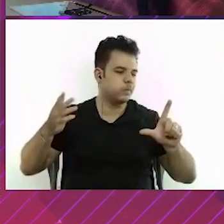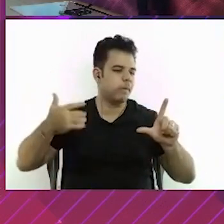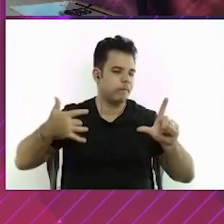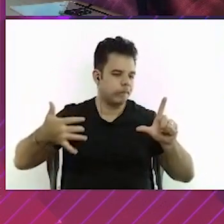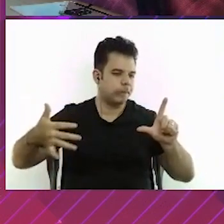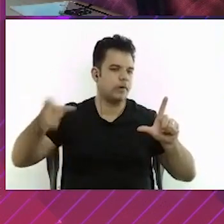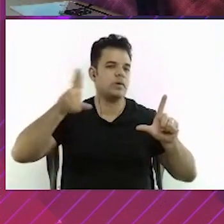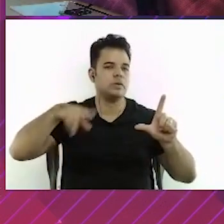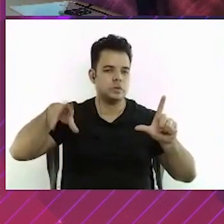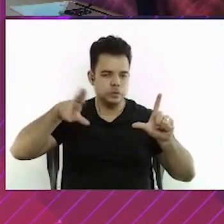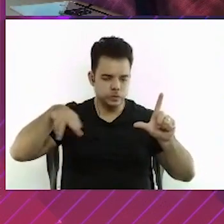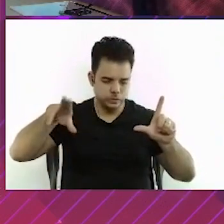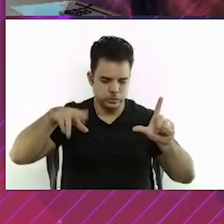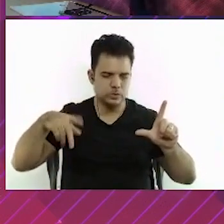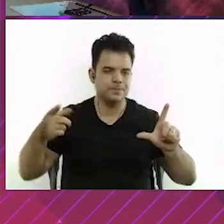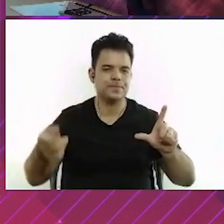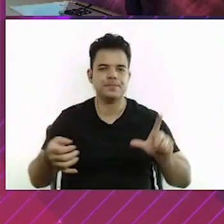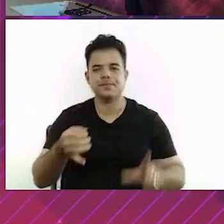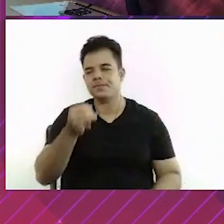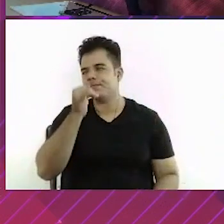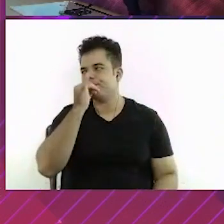exemplo,